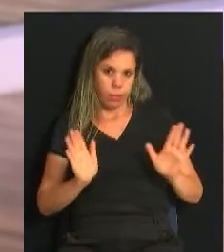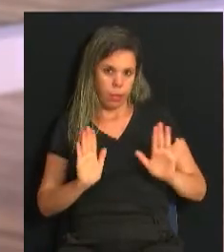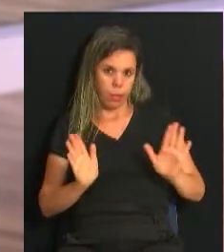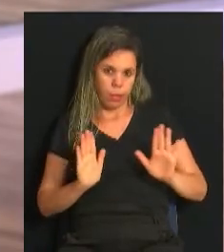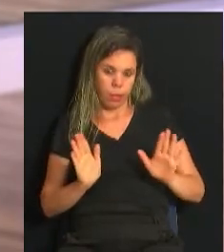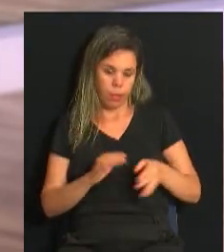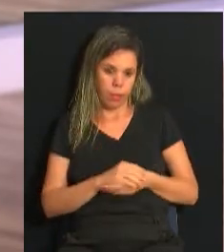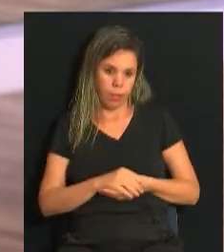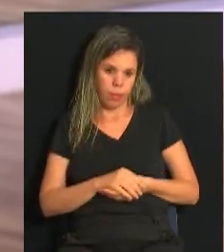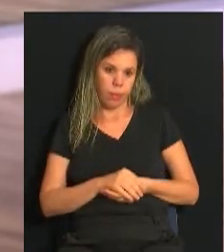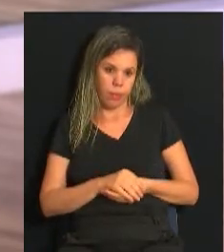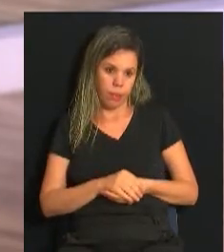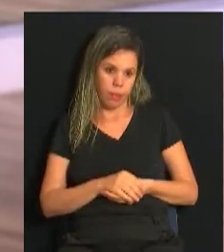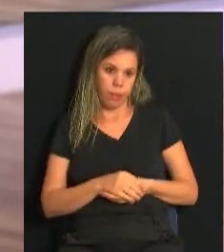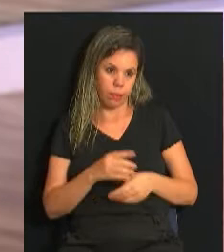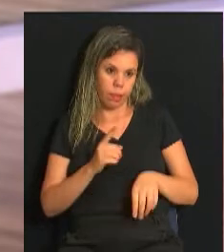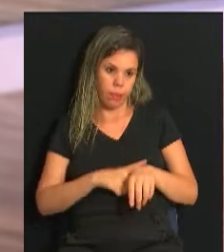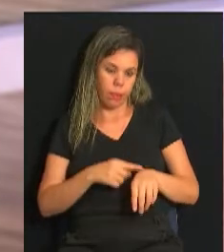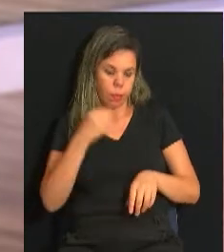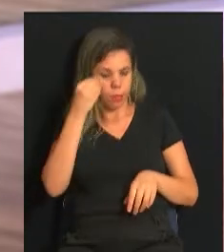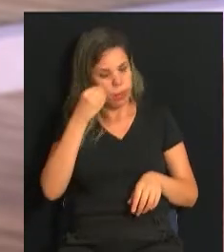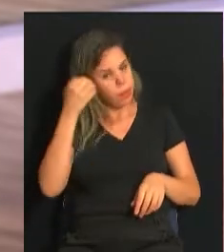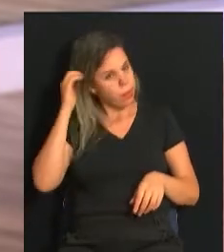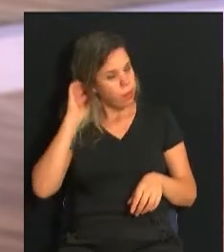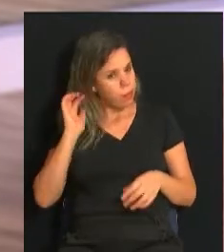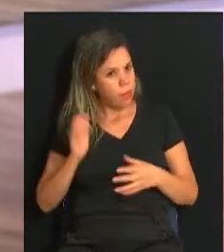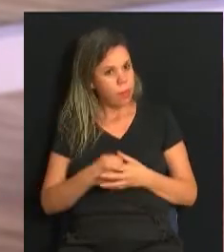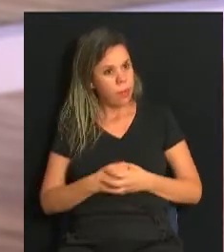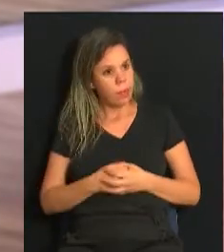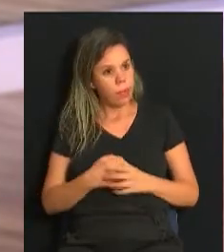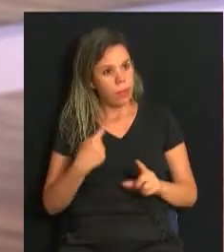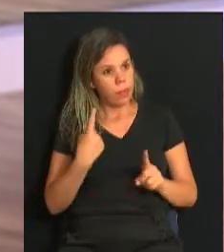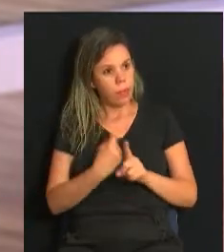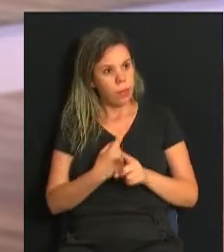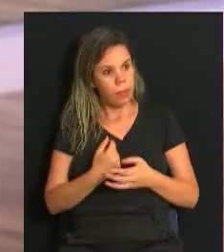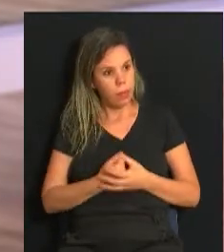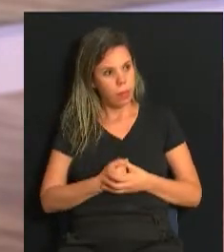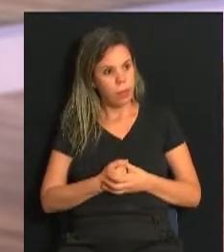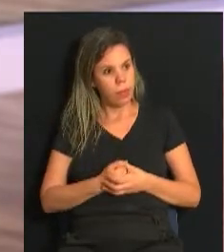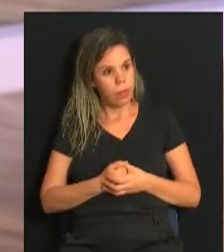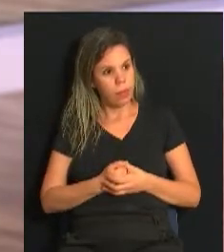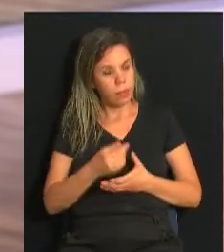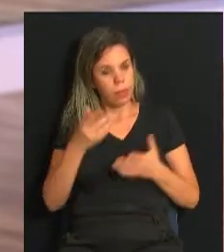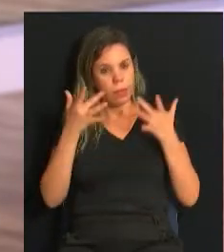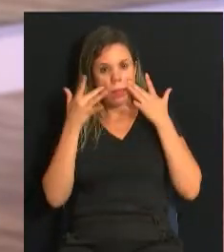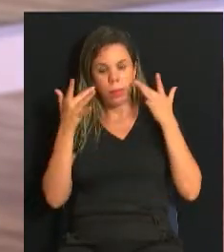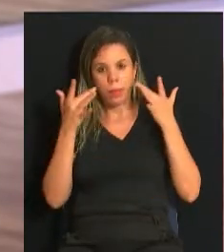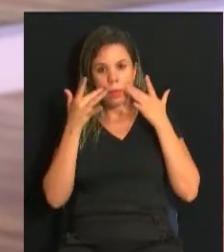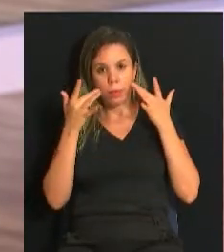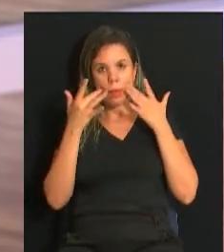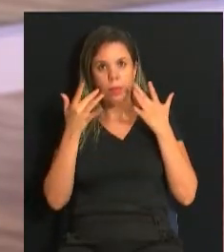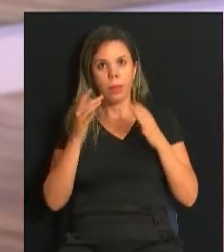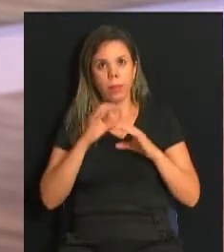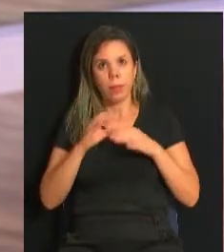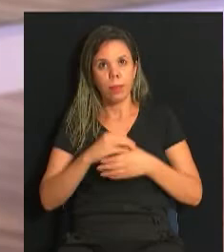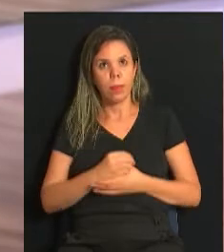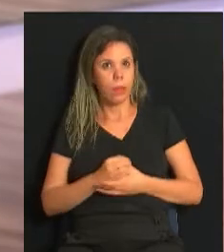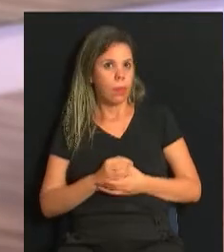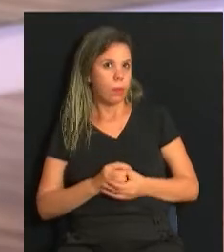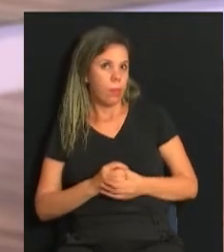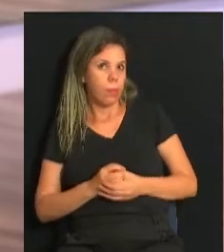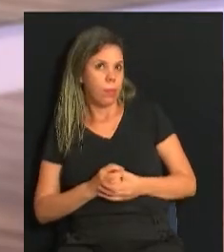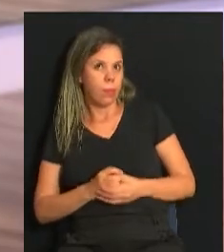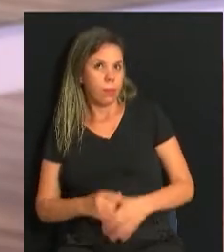nada né experiência eu não encontrei ele vai fazer até a água não gostava muito de comunicação